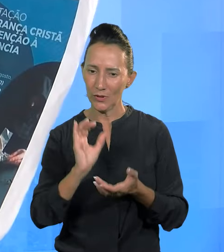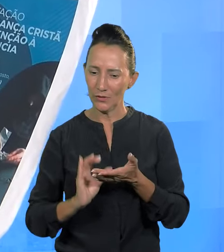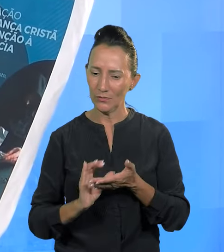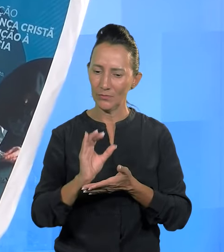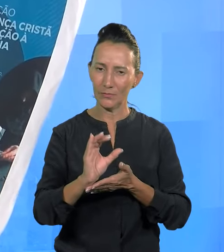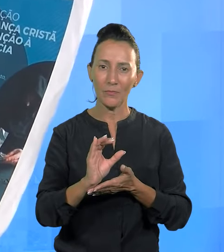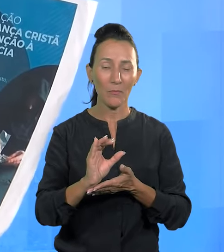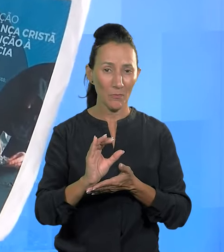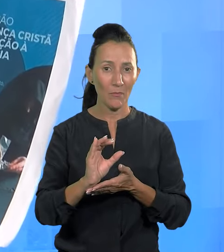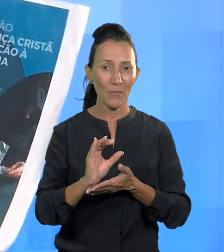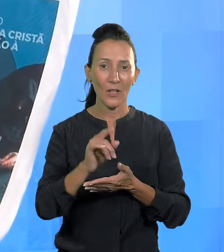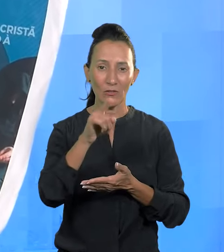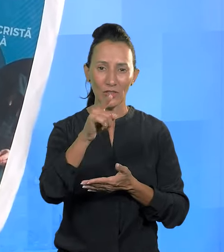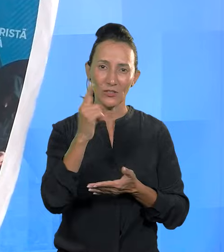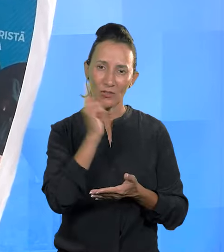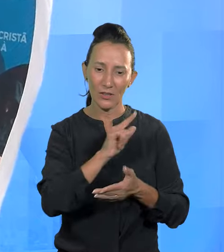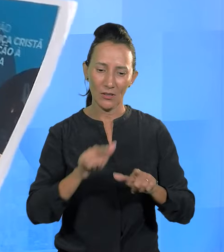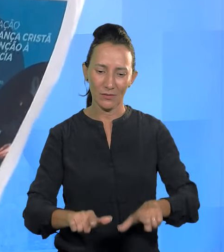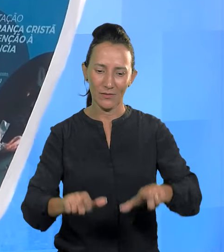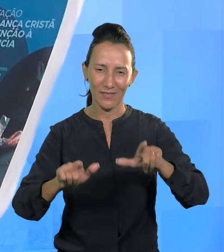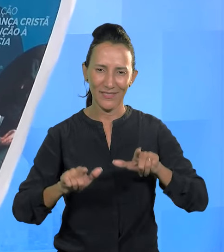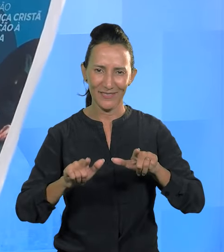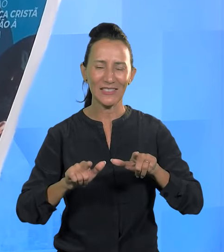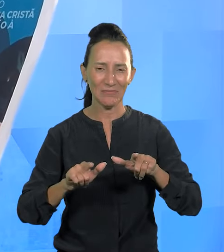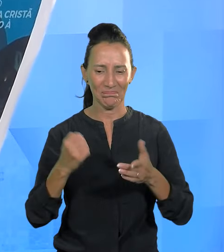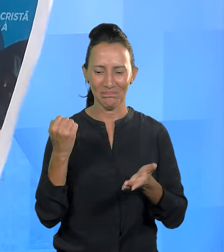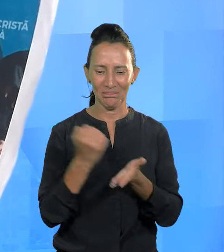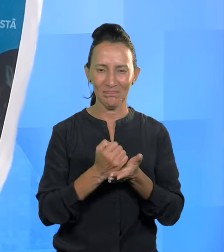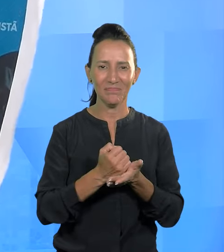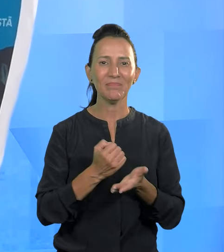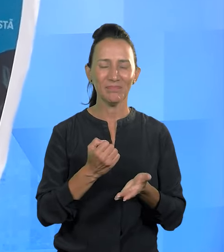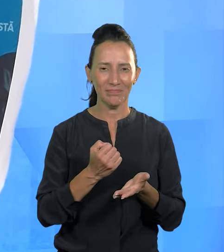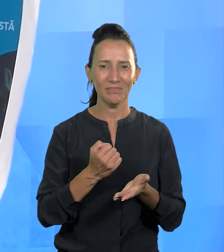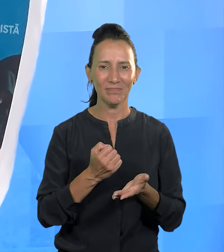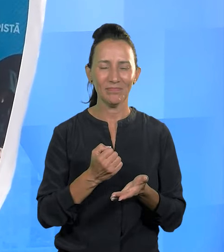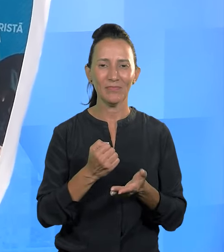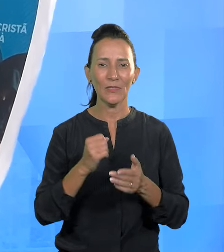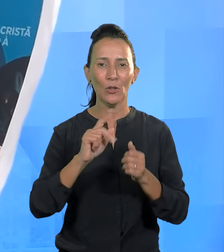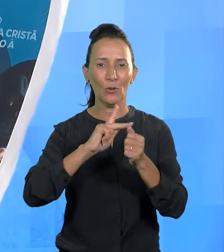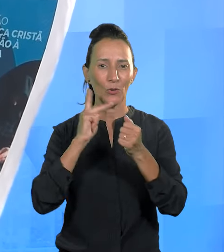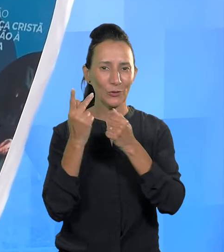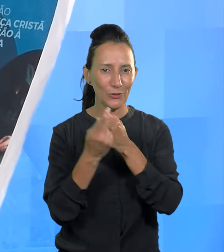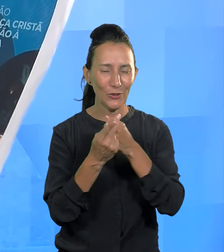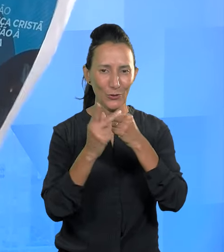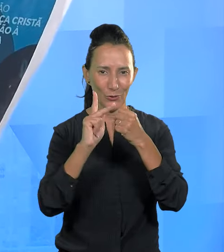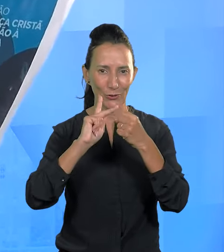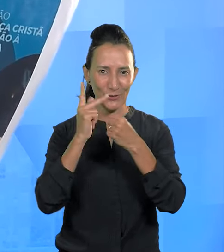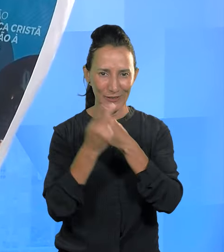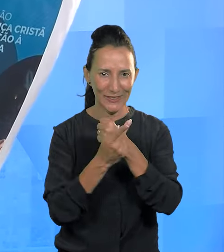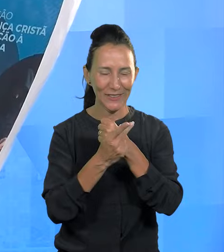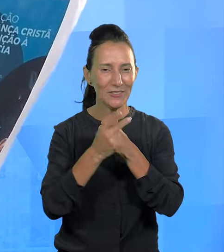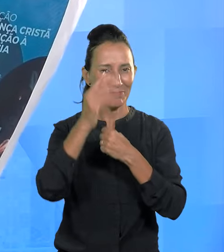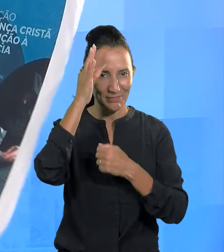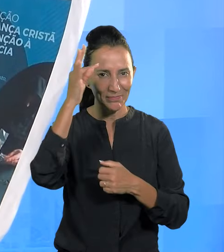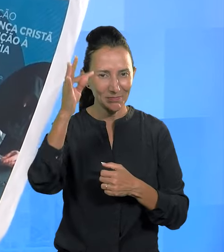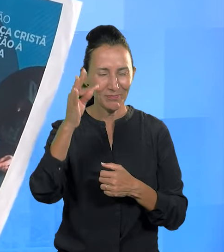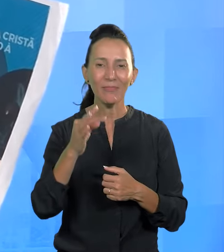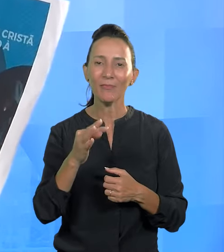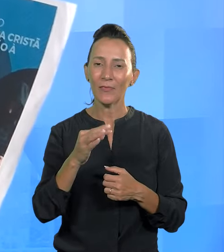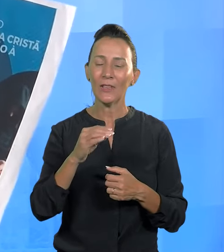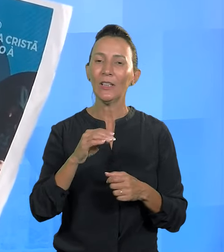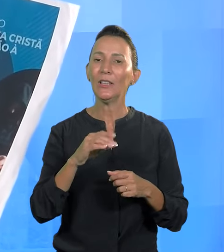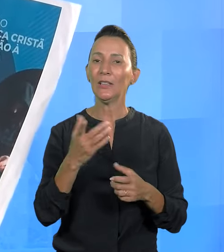investimento e tem a chancela do Seminário Teológico Coenonia e do Conselho de Pastores.